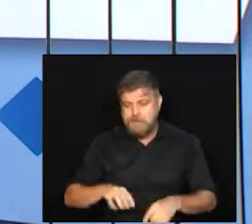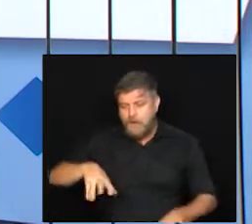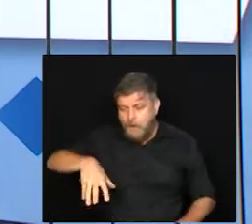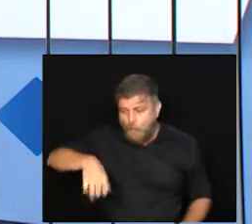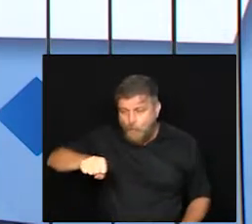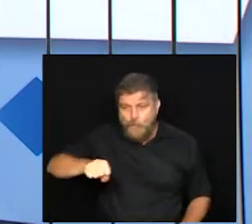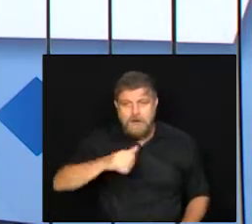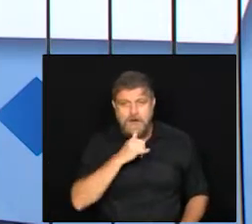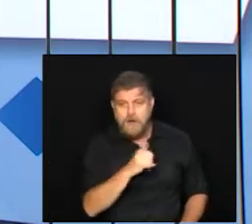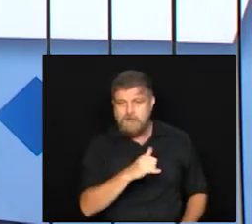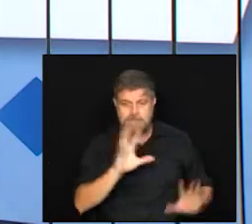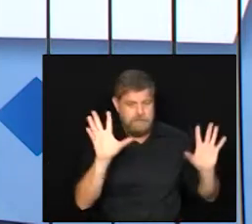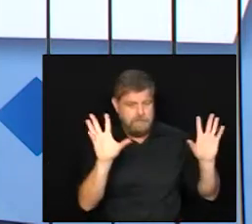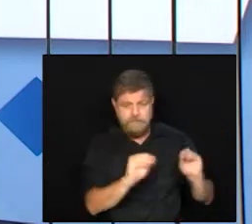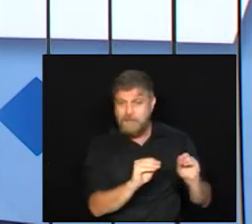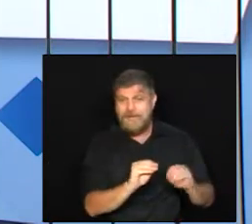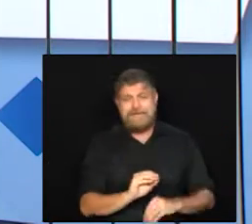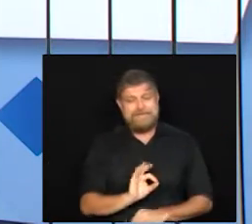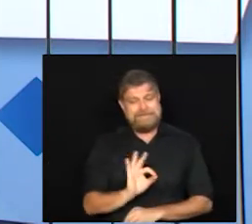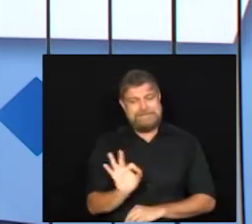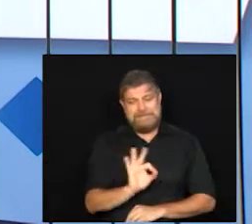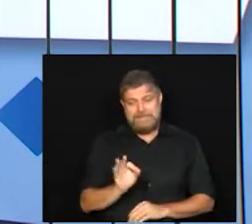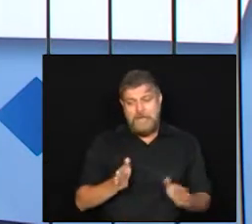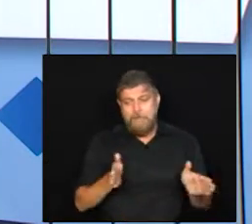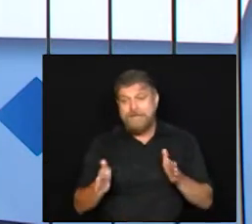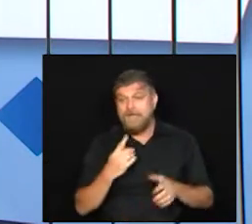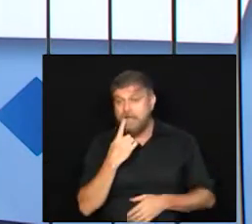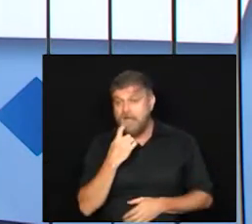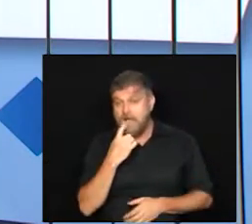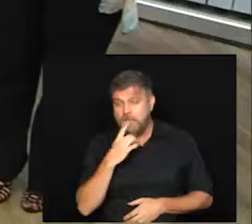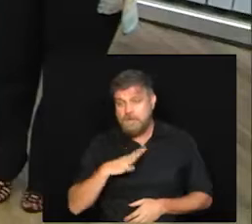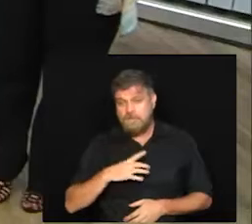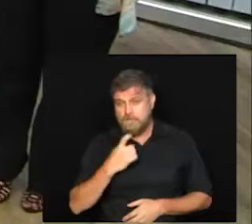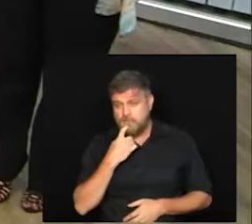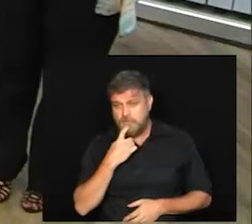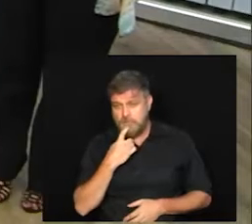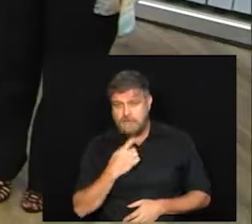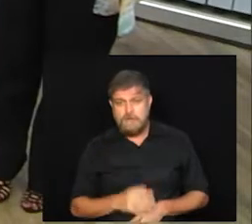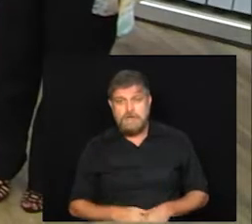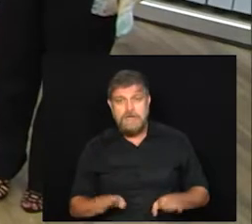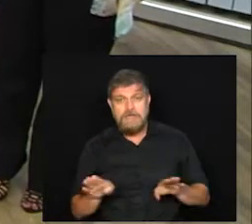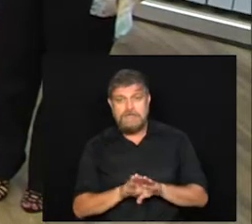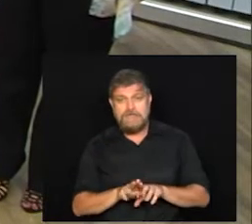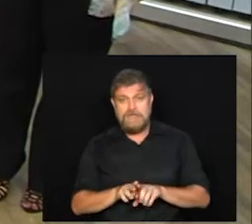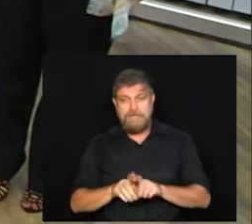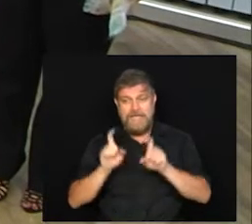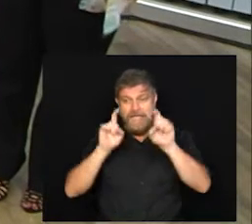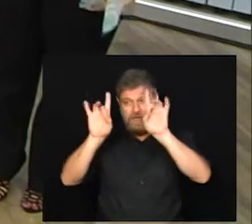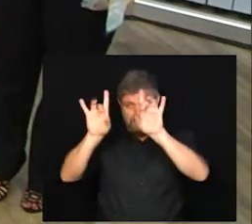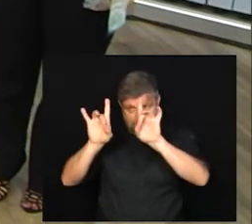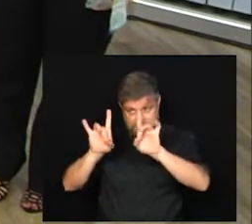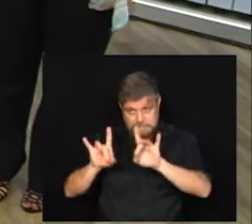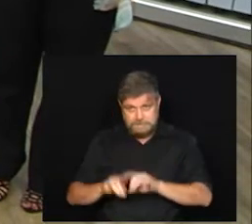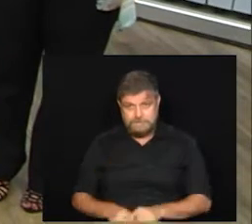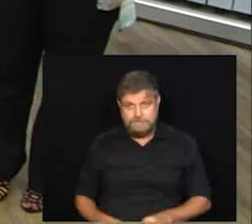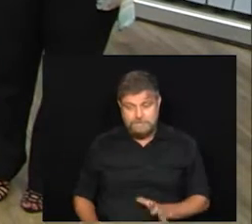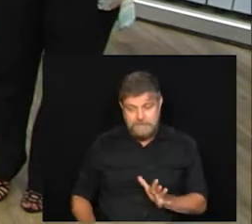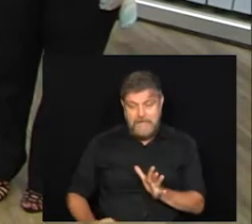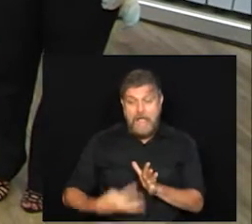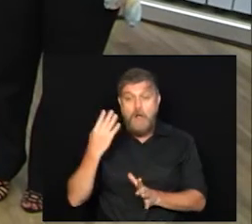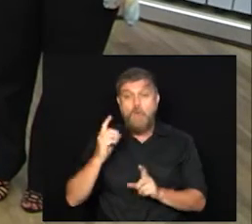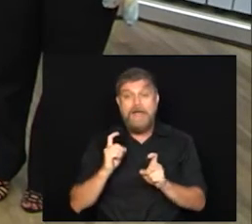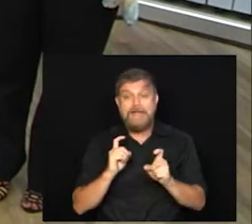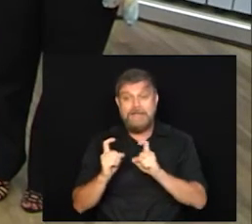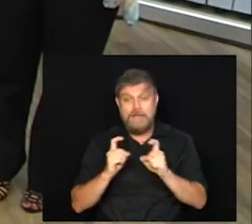fornecimento neste momento de fase vermelha aqui em Campinas. E ainda sobre as reuniões extraordinárias, a quarta reunião